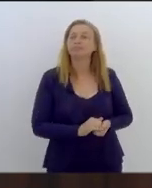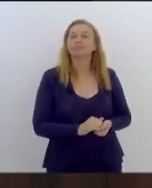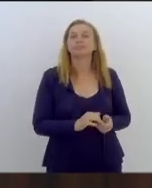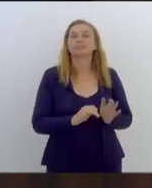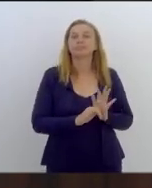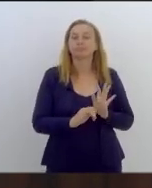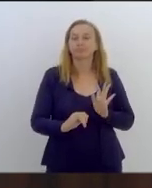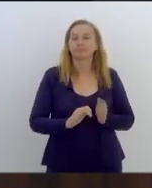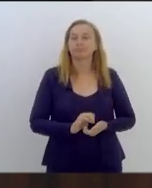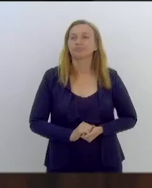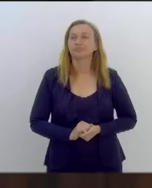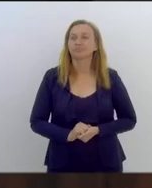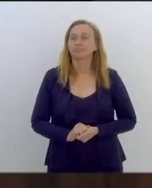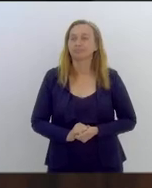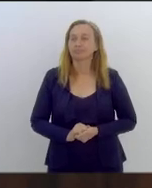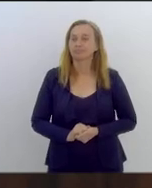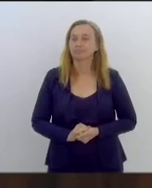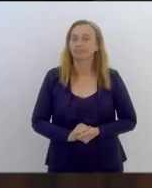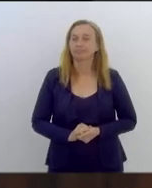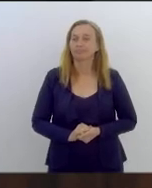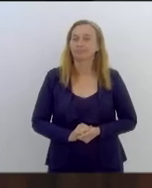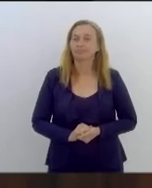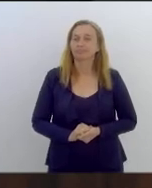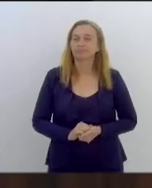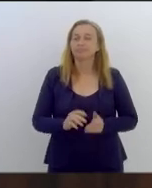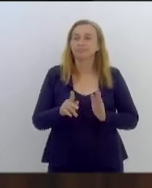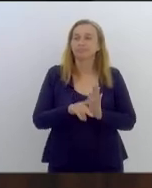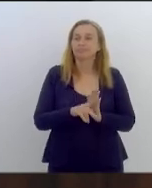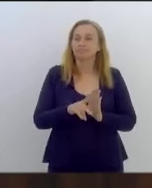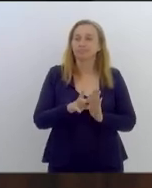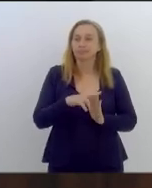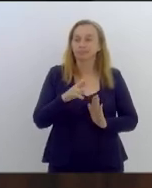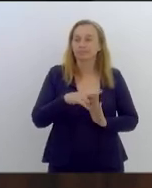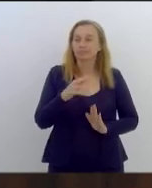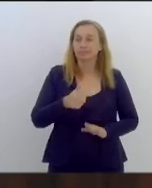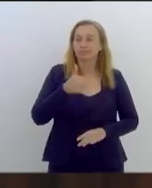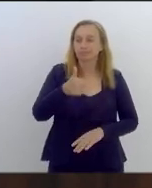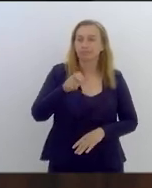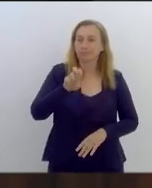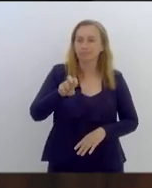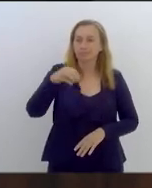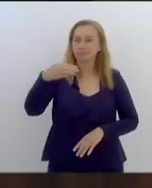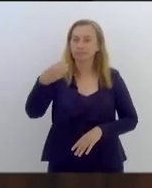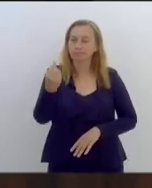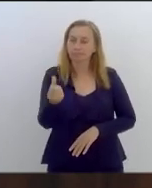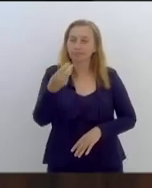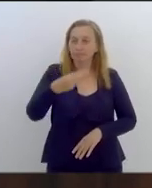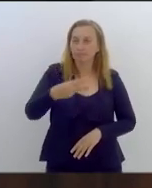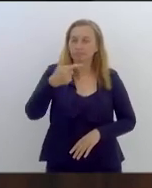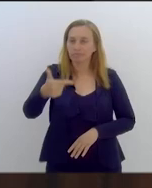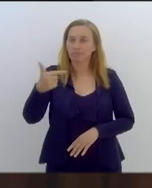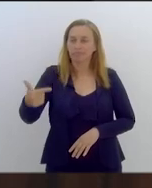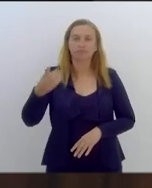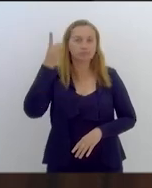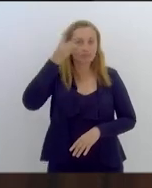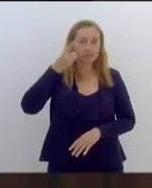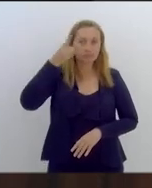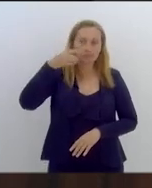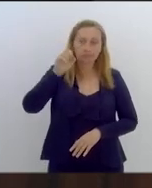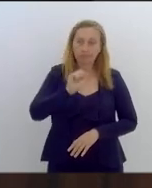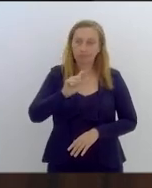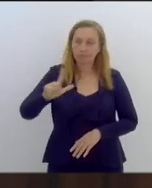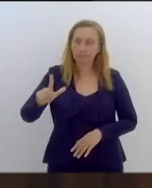vai à promulgação. Projeto de resolução 1563/22, de autoria do deputado Daniel Librelon, que concede